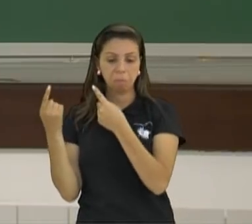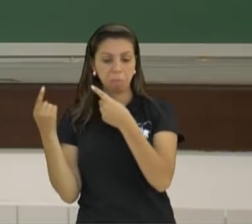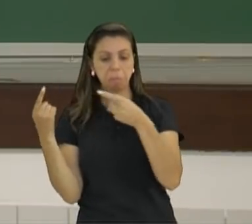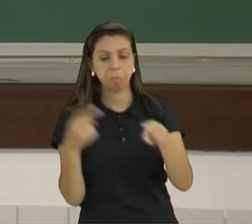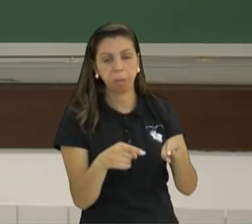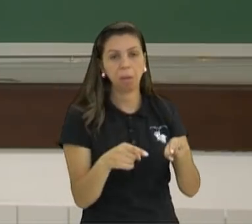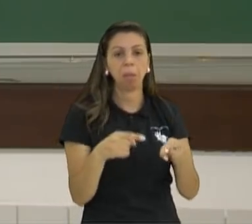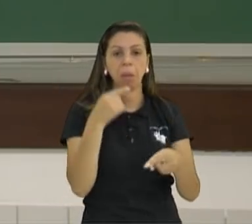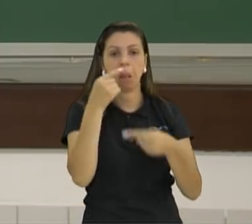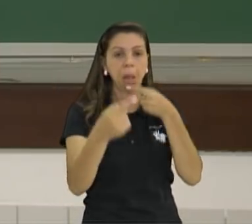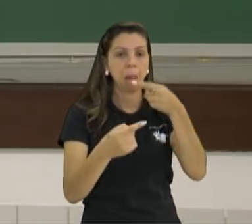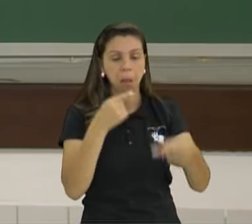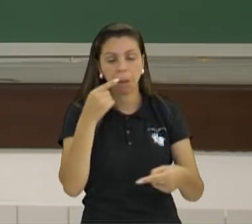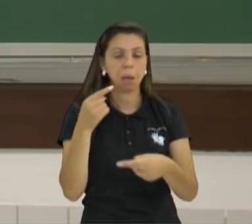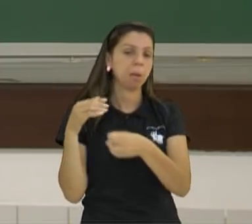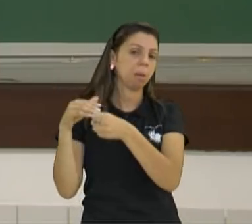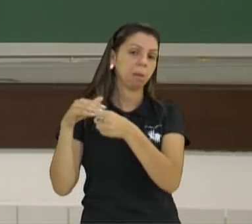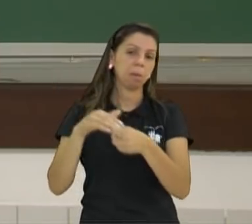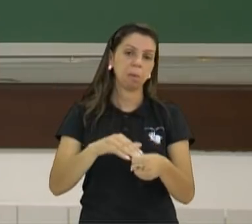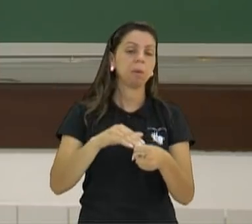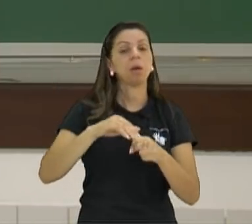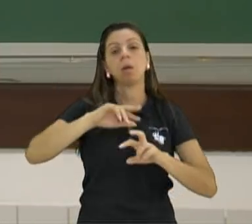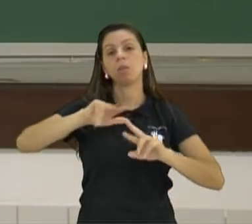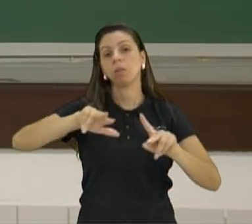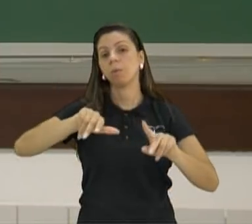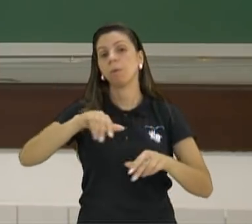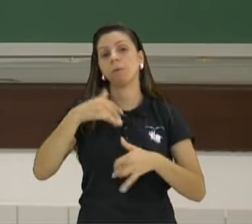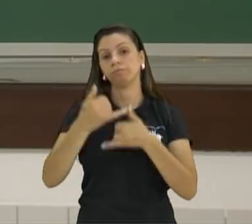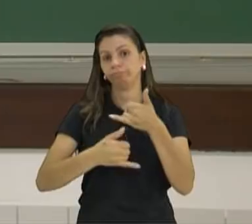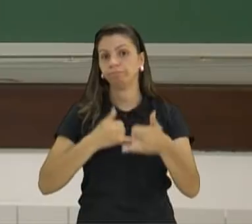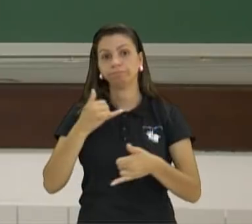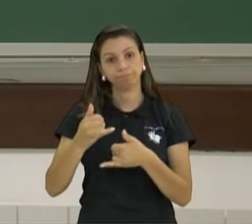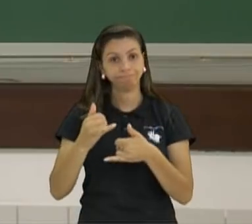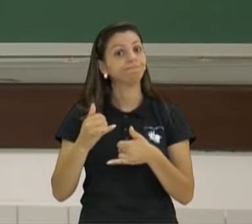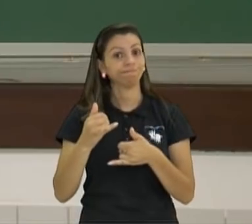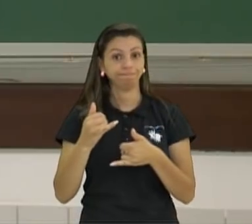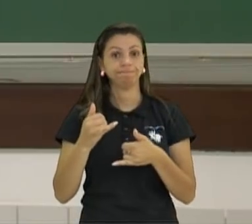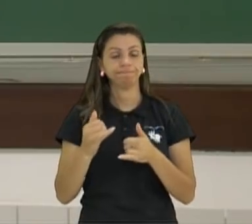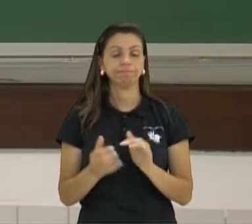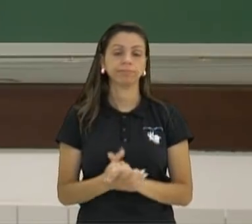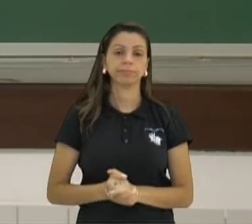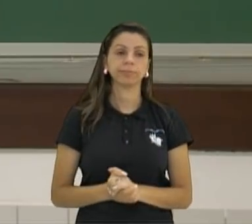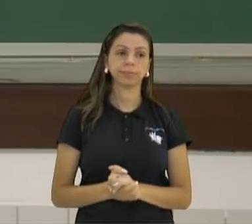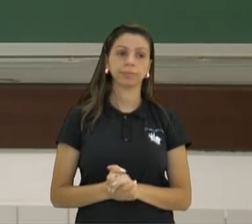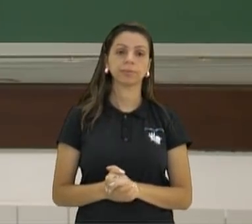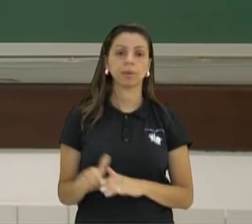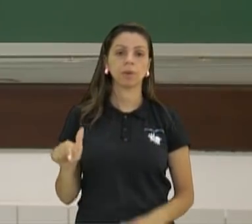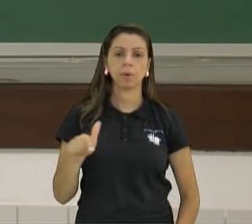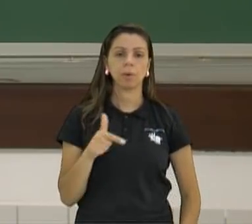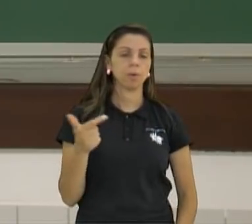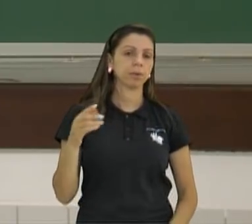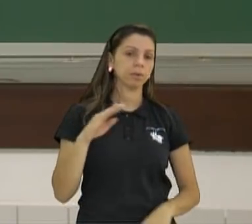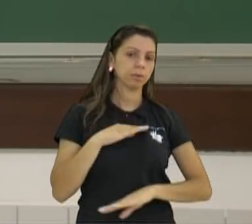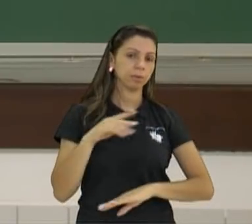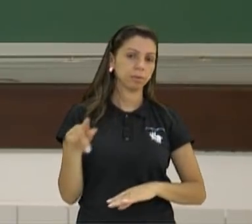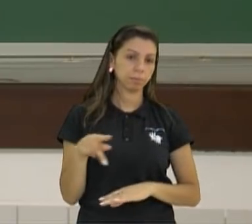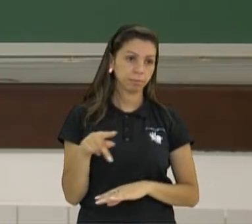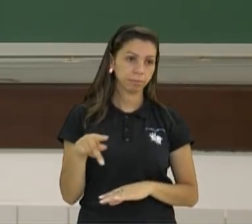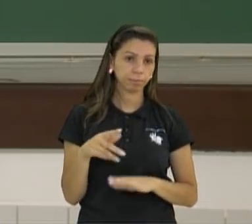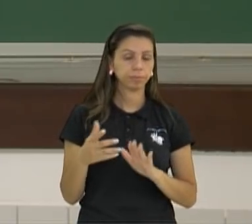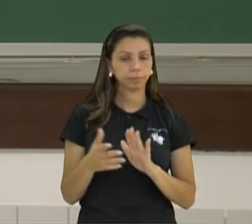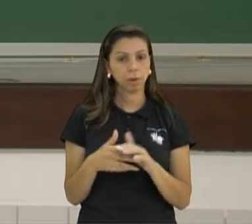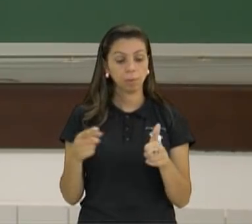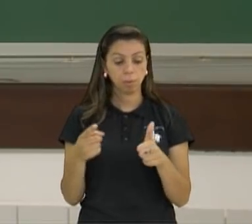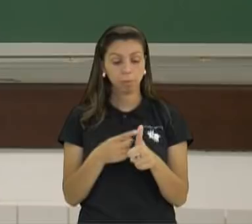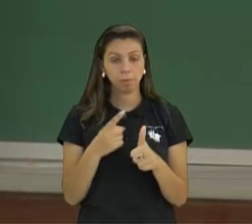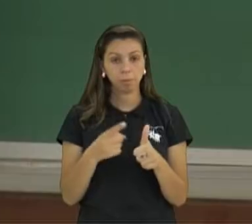é brincadeira. Se maltrata, não é brincadeira. Tá bom? Outra situação, professora. Bom, uma a gente